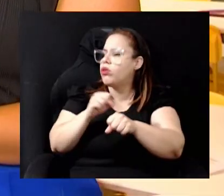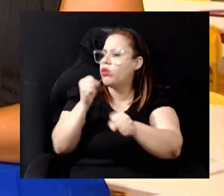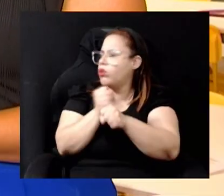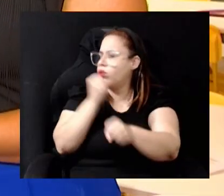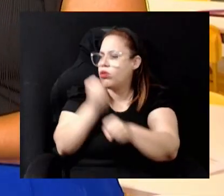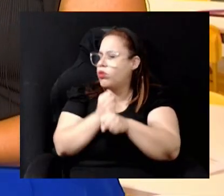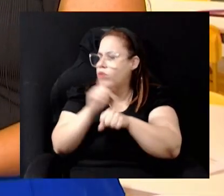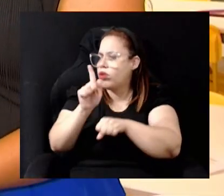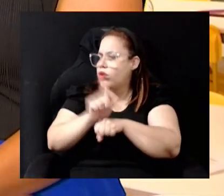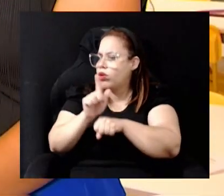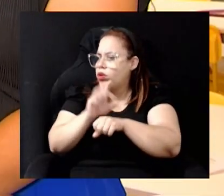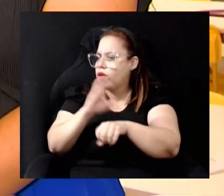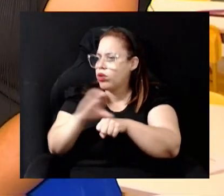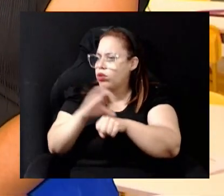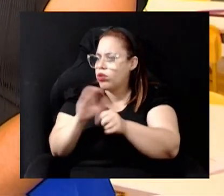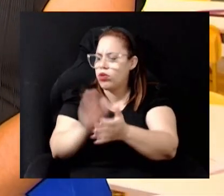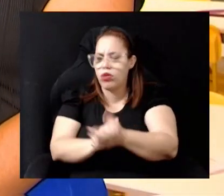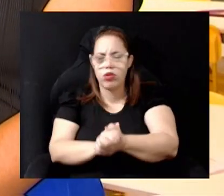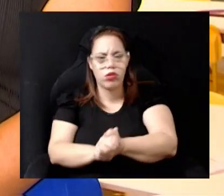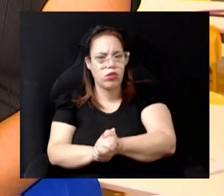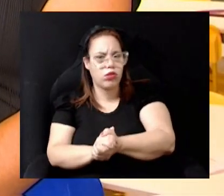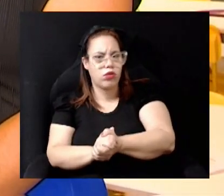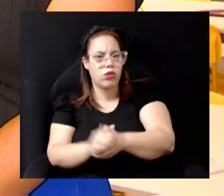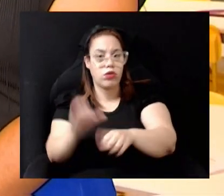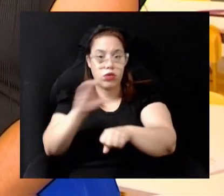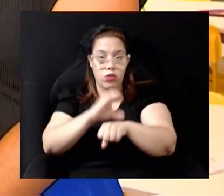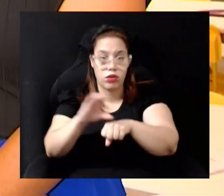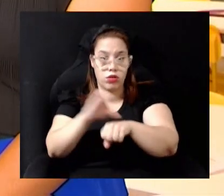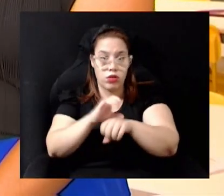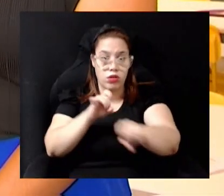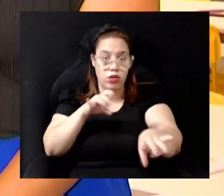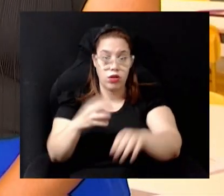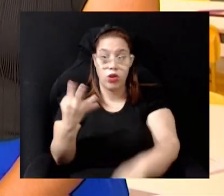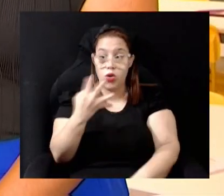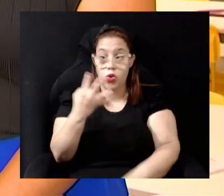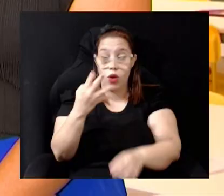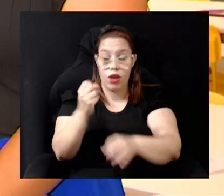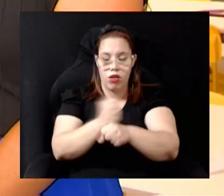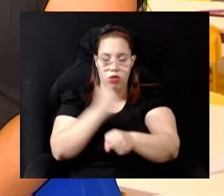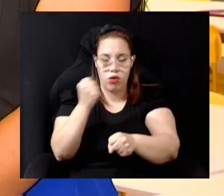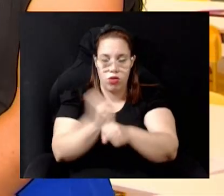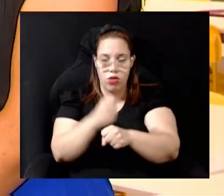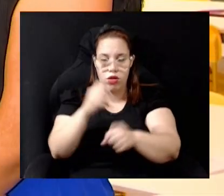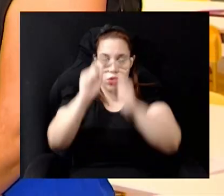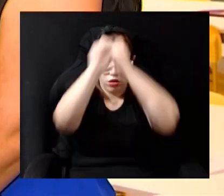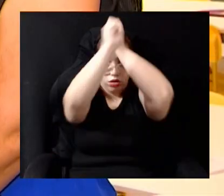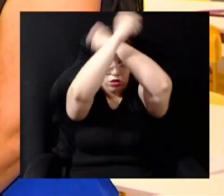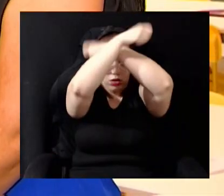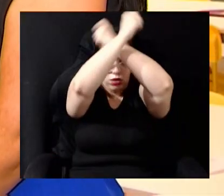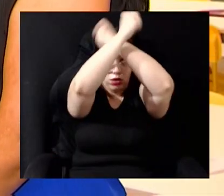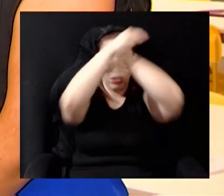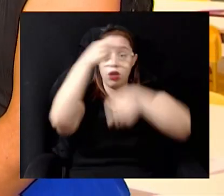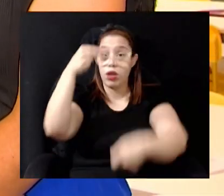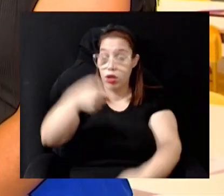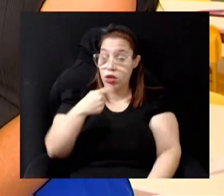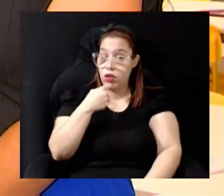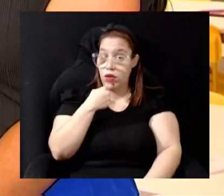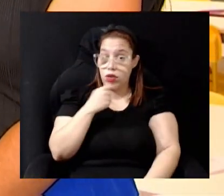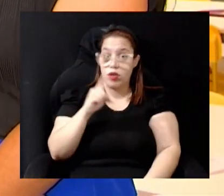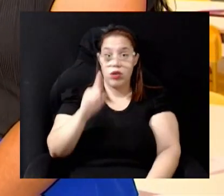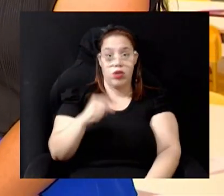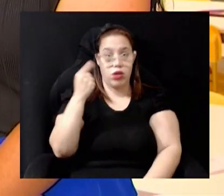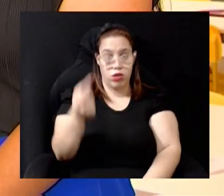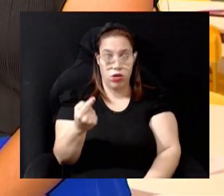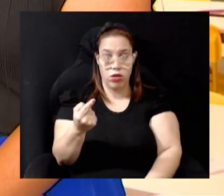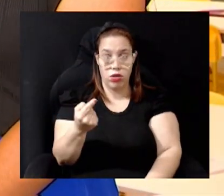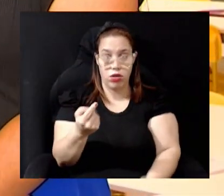curso? O curso de Design Digital dura 4 anos aqui na PUC Campinas. Ele vai tratar de outras competências relacionadas a